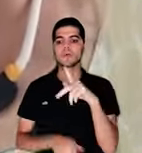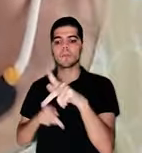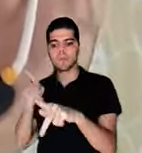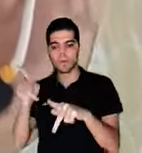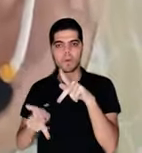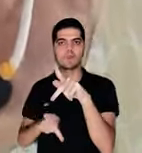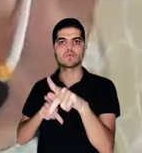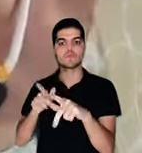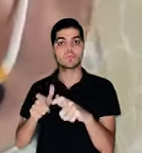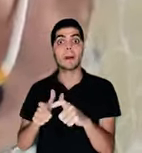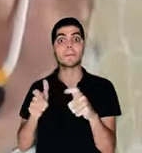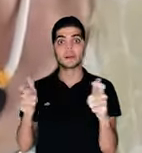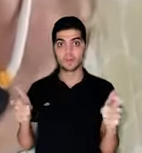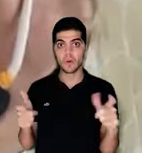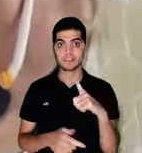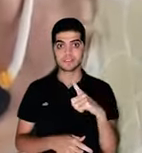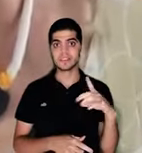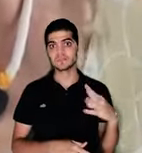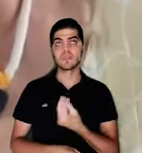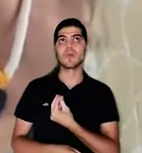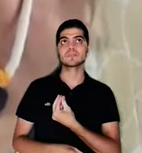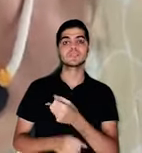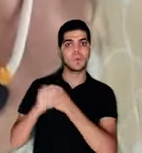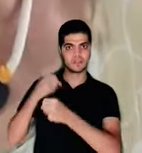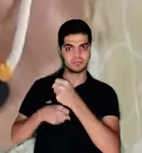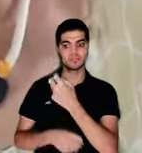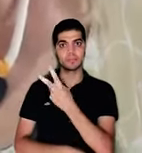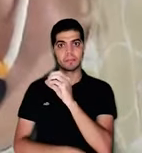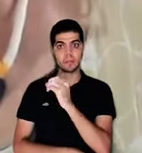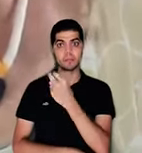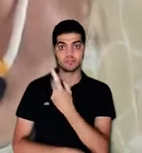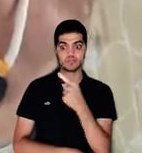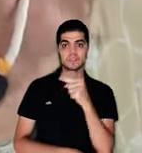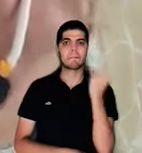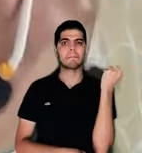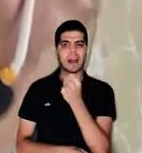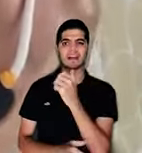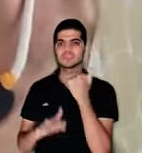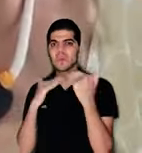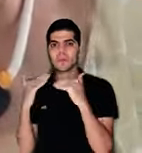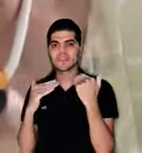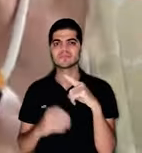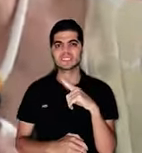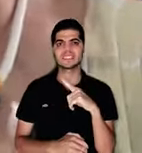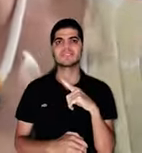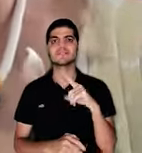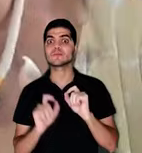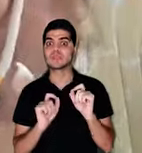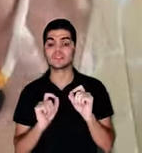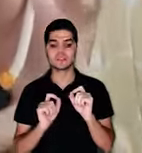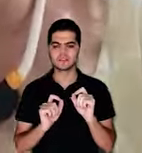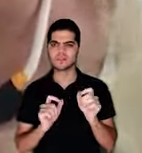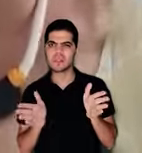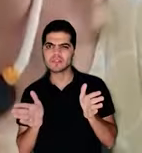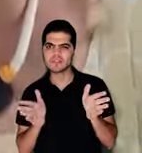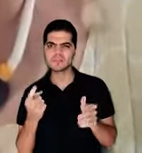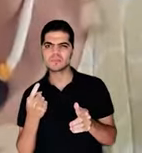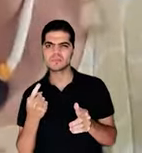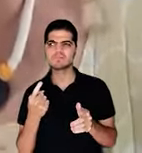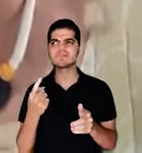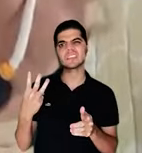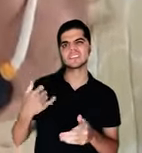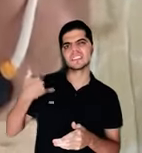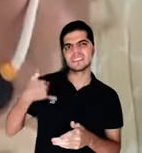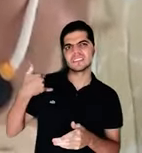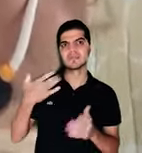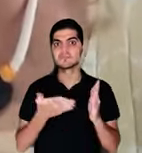parte da população transa assassinado em 2021 era estava entre 13 e 29